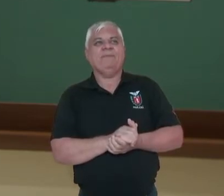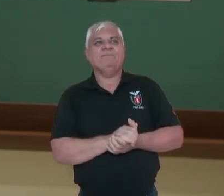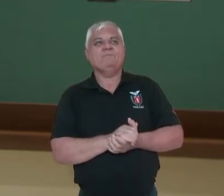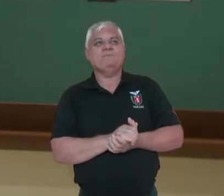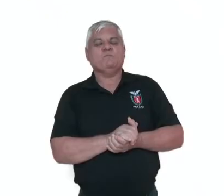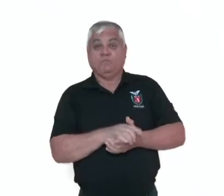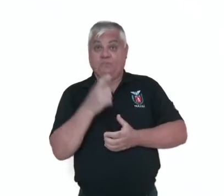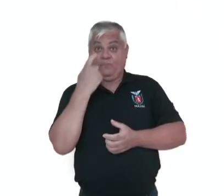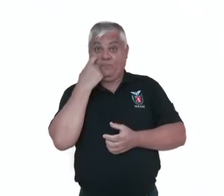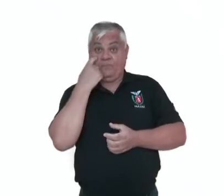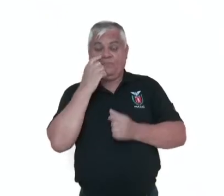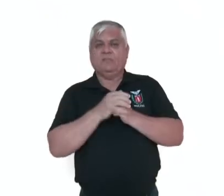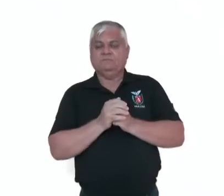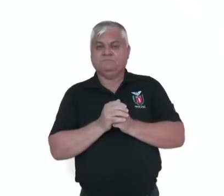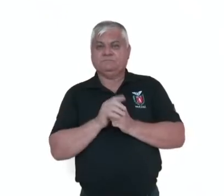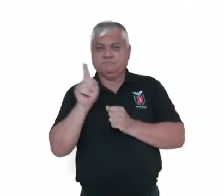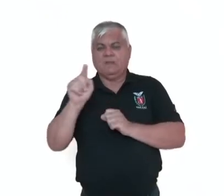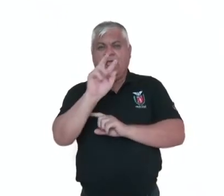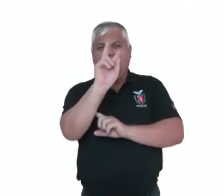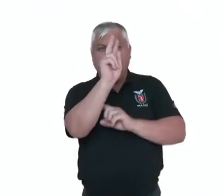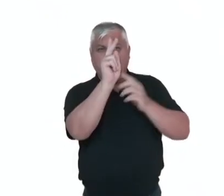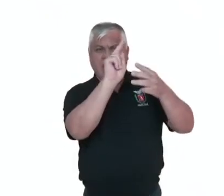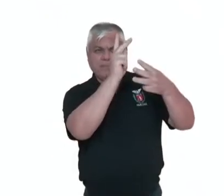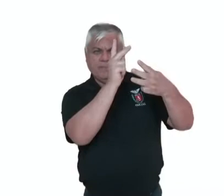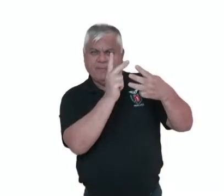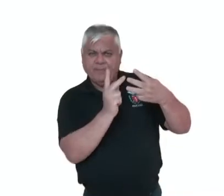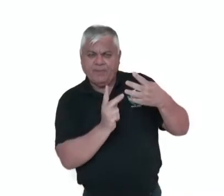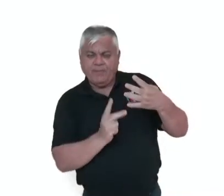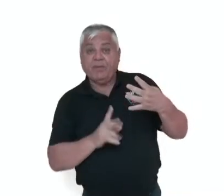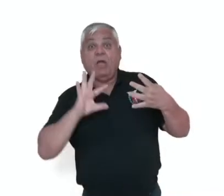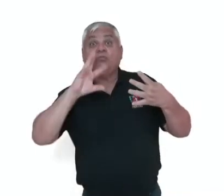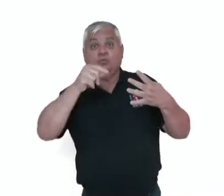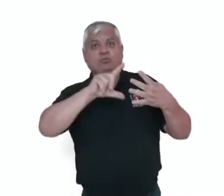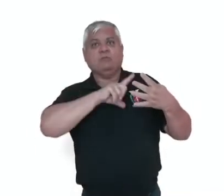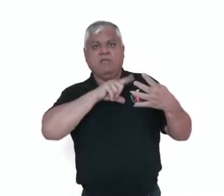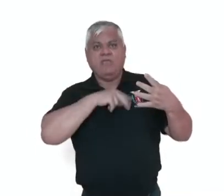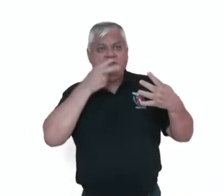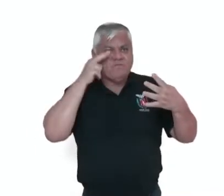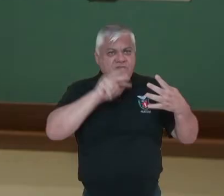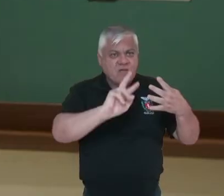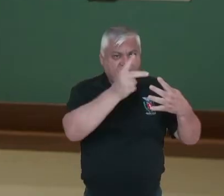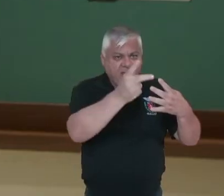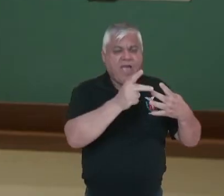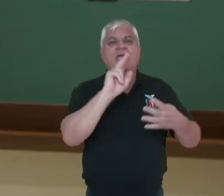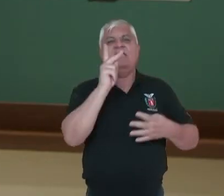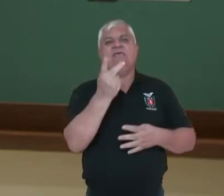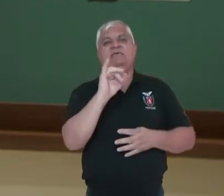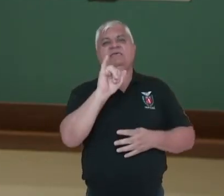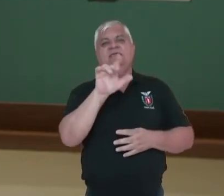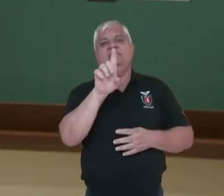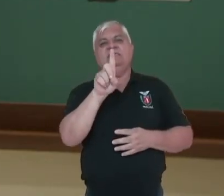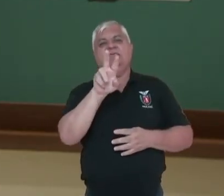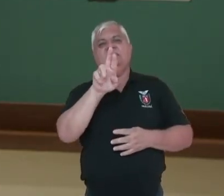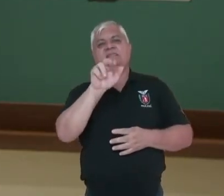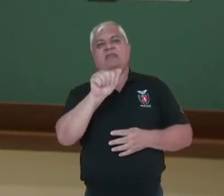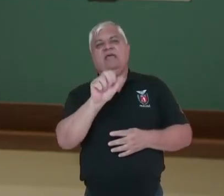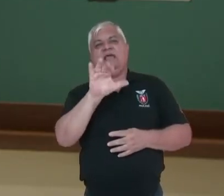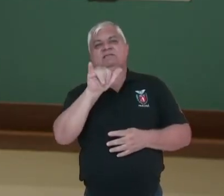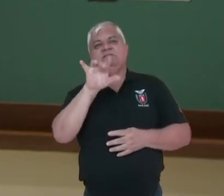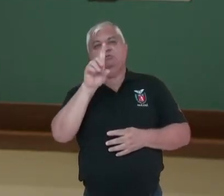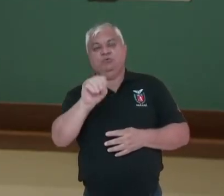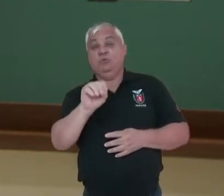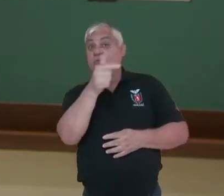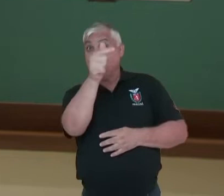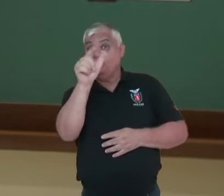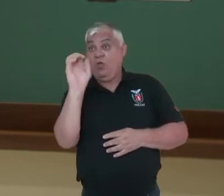Então, olha só, para os hidrácidos, todos os hidrogênios são ionizáveis. Então, se ele é considerado um hidrácido, né? Ou seja, não tem oxigênio